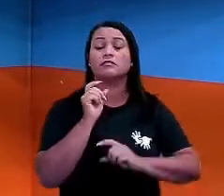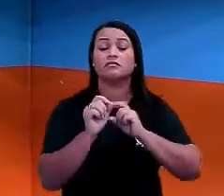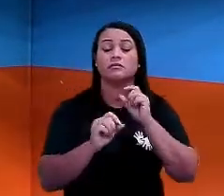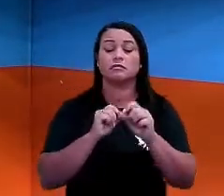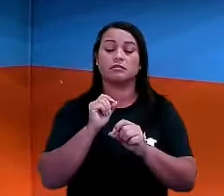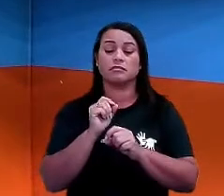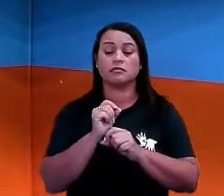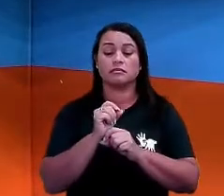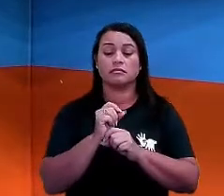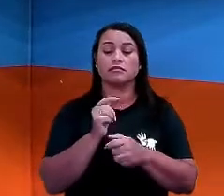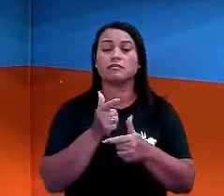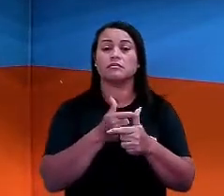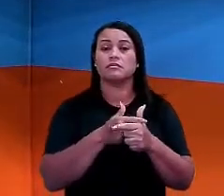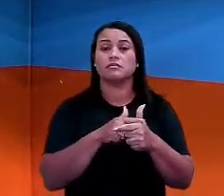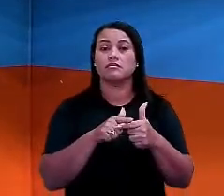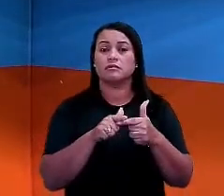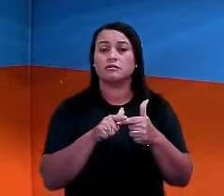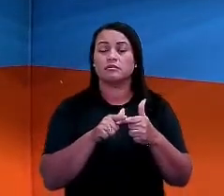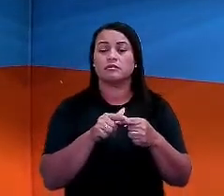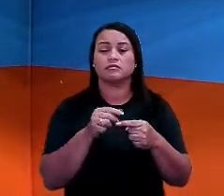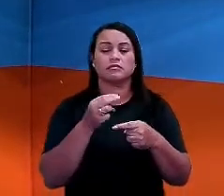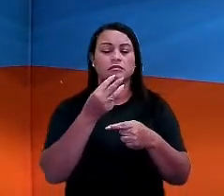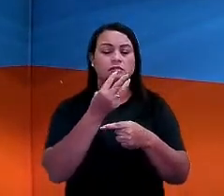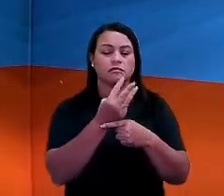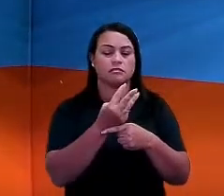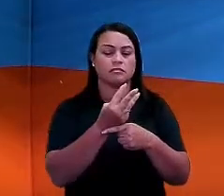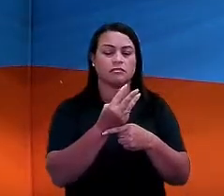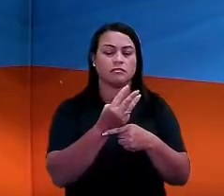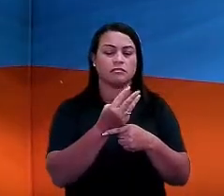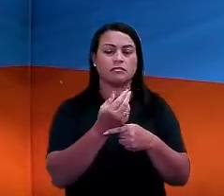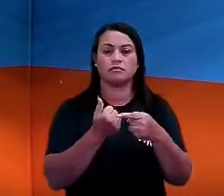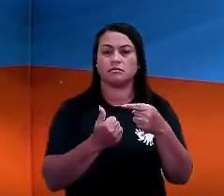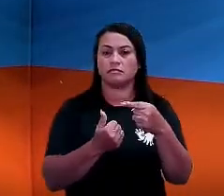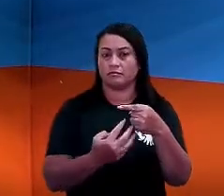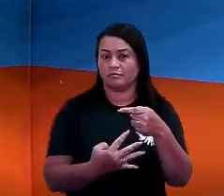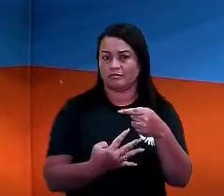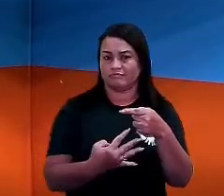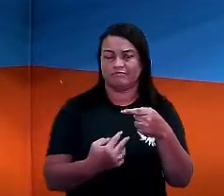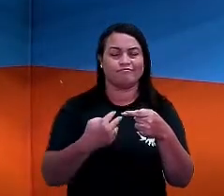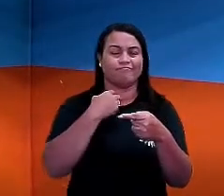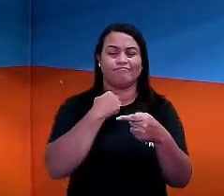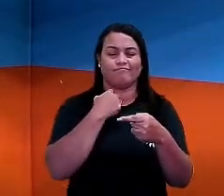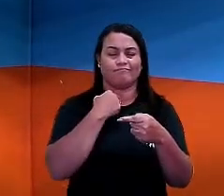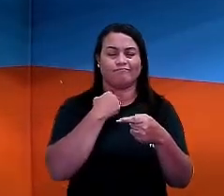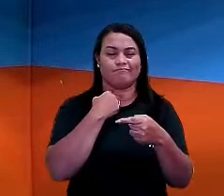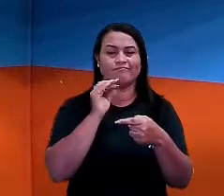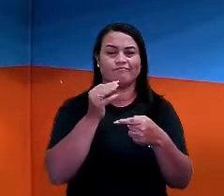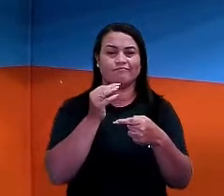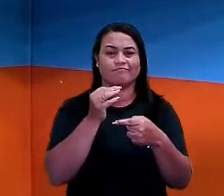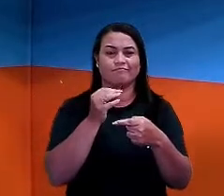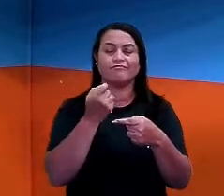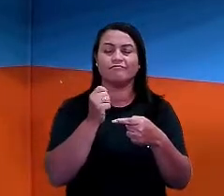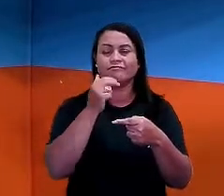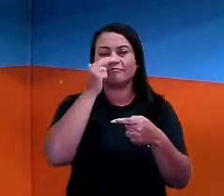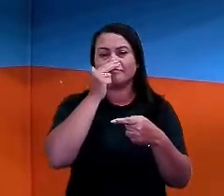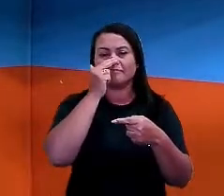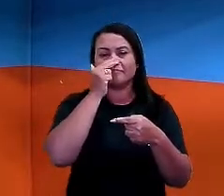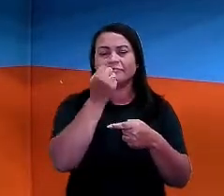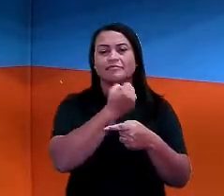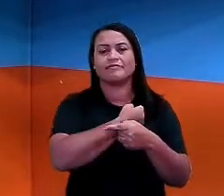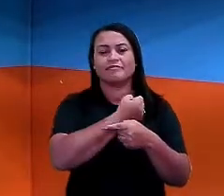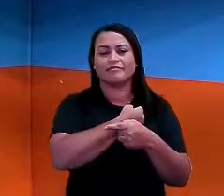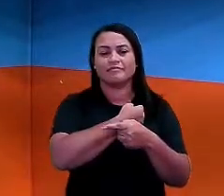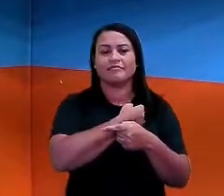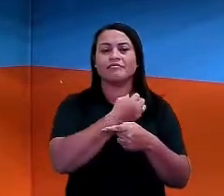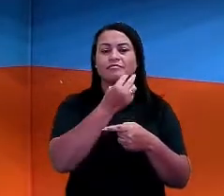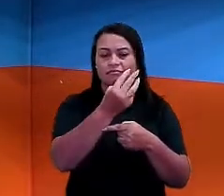fazer? Dividir em cima por 3 e embaixo por 4, tá certo? Se eu dividir em cima por 3, tenho que